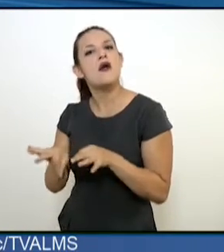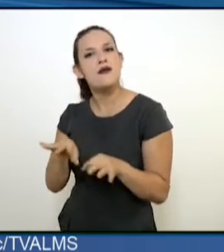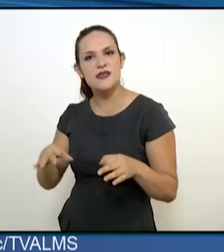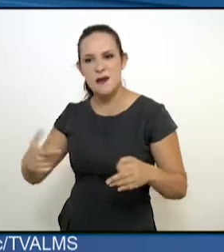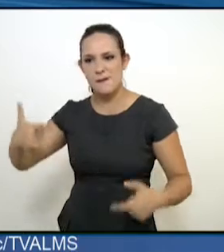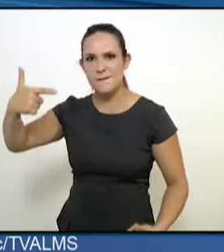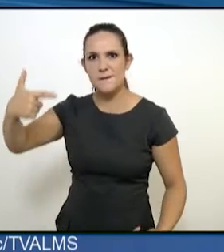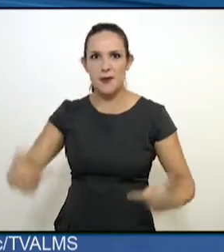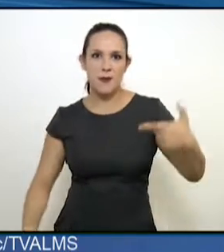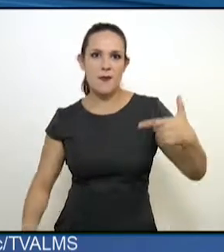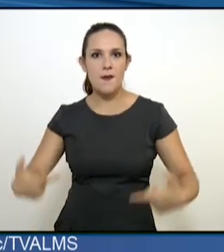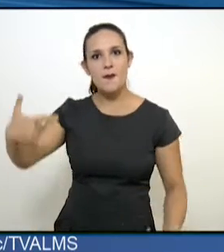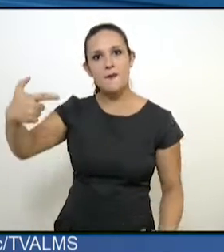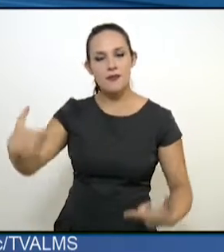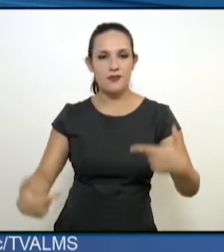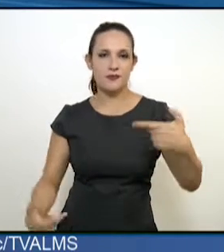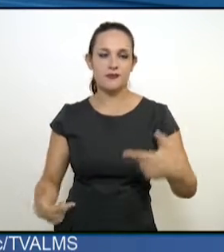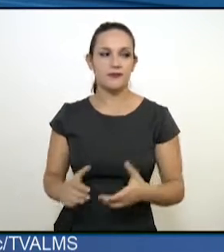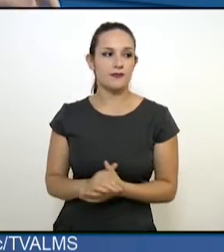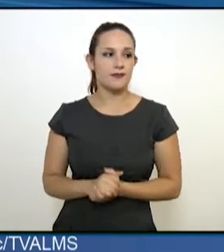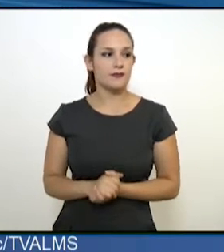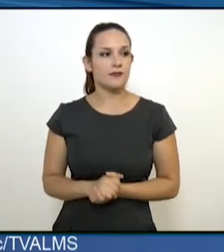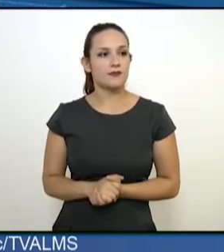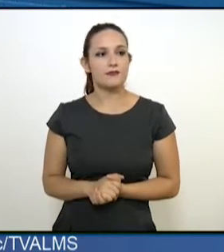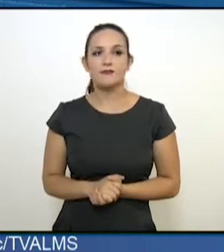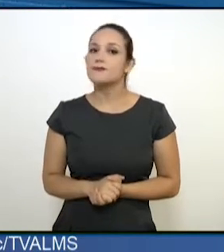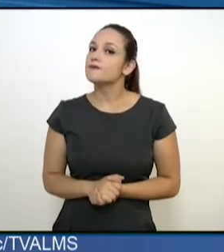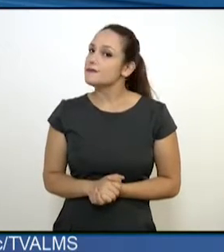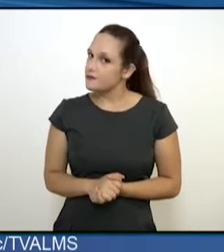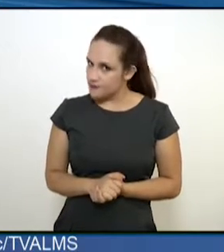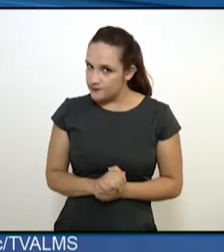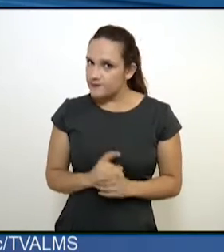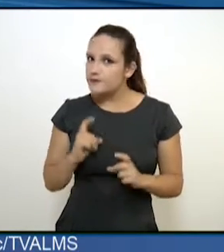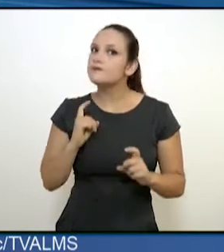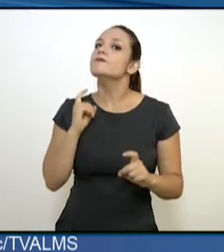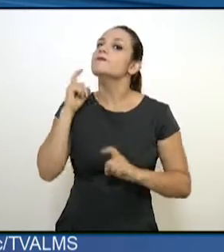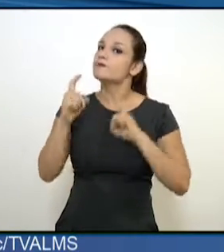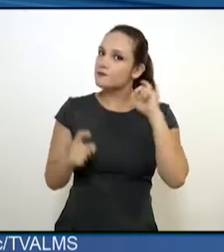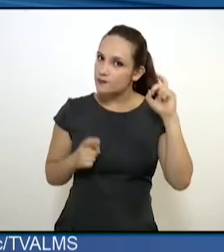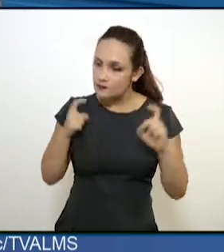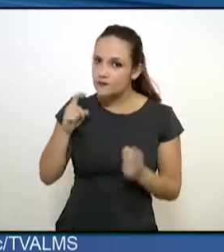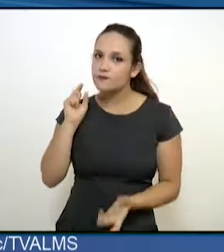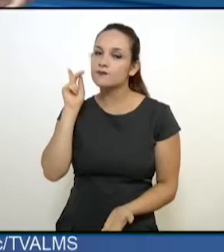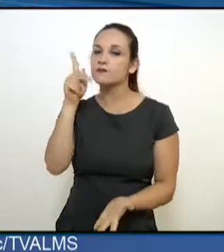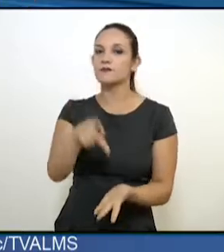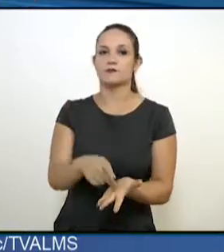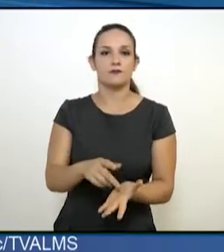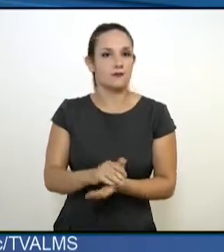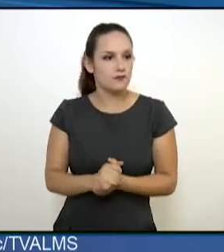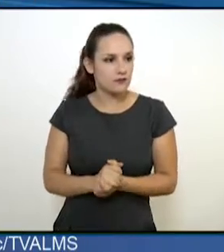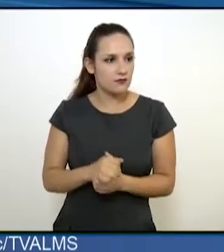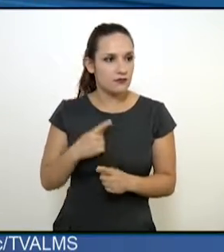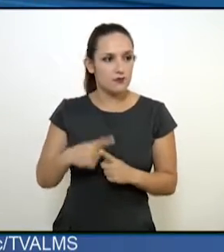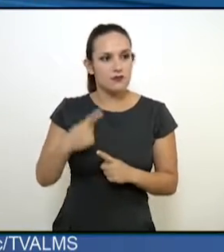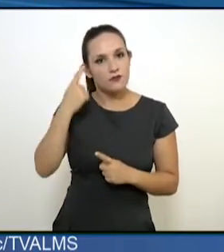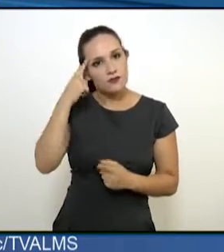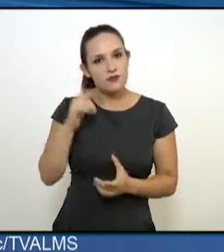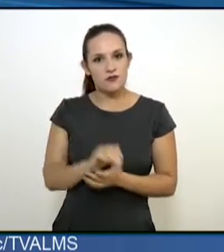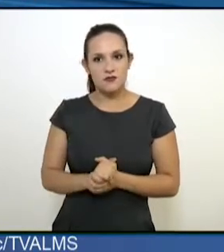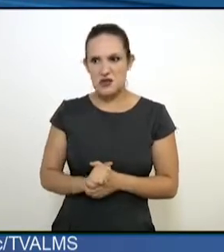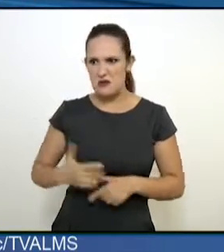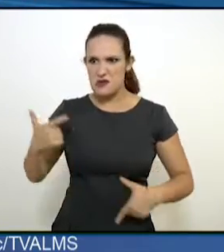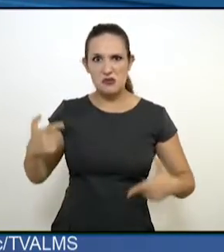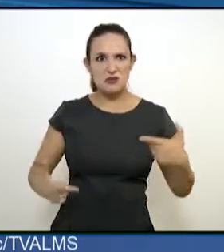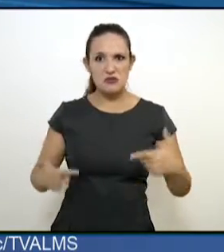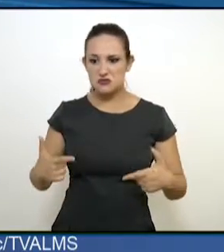Rio de Janeiro. Uma situação que é preocupante, sem dúvida, que os bandidos podem sair de lá e vir